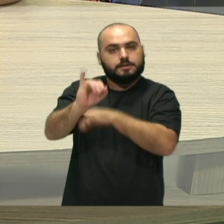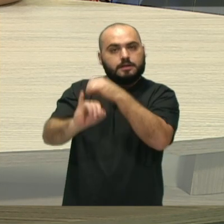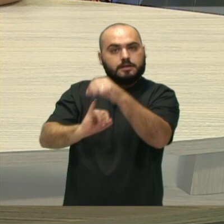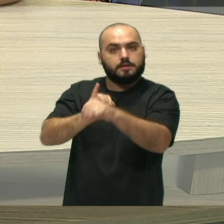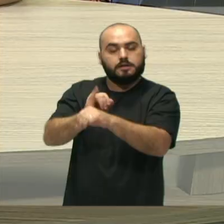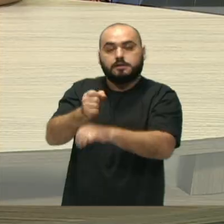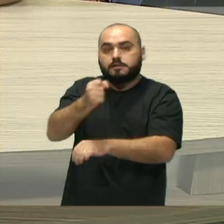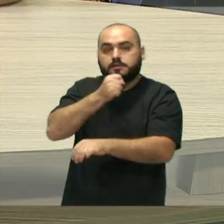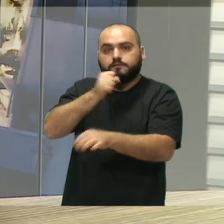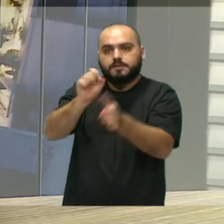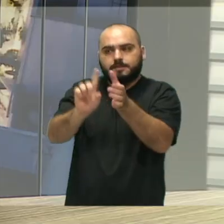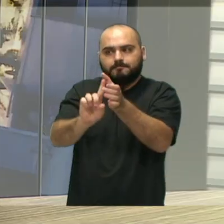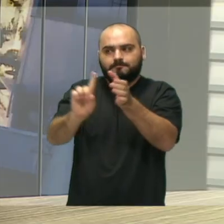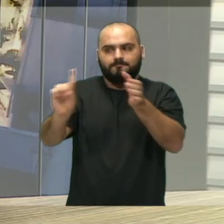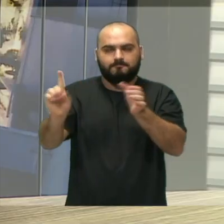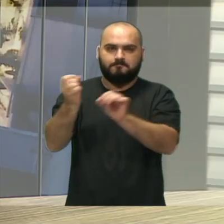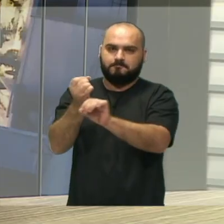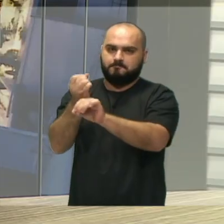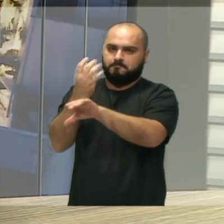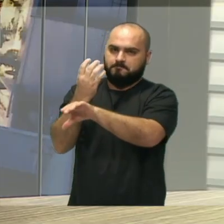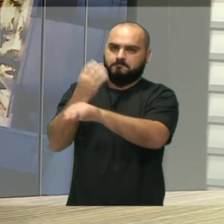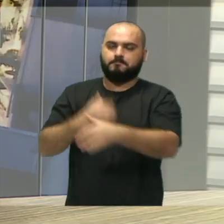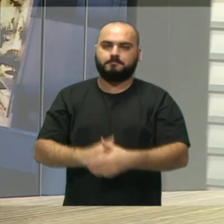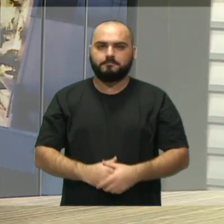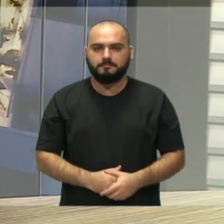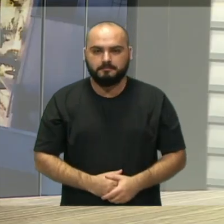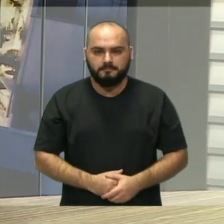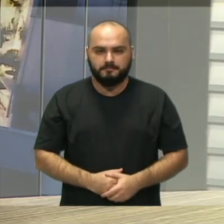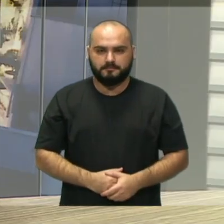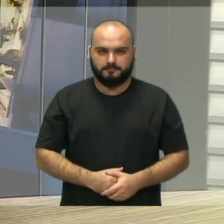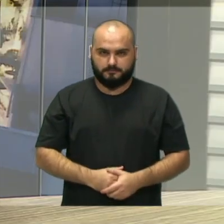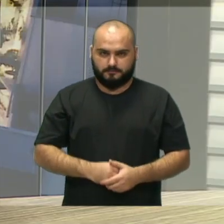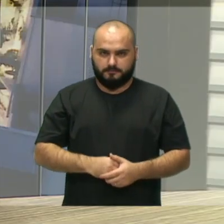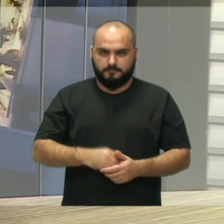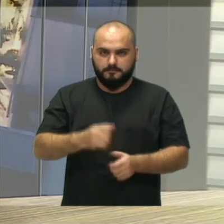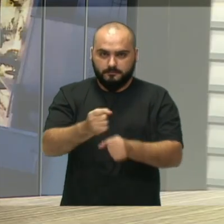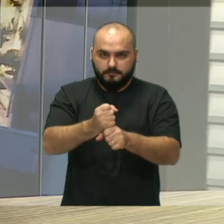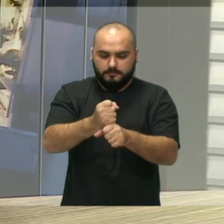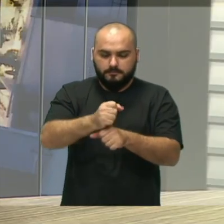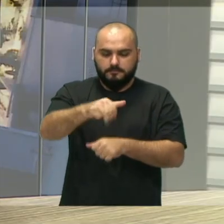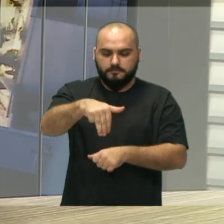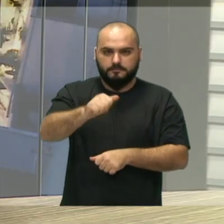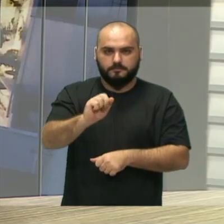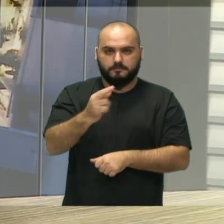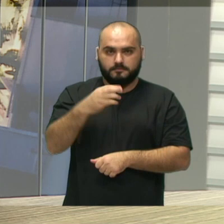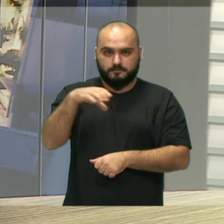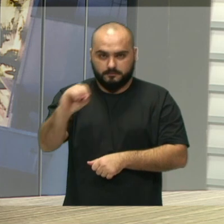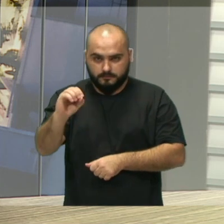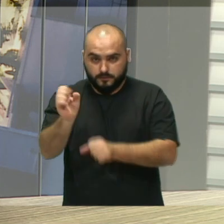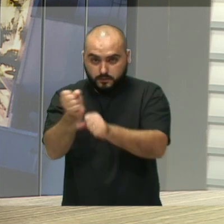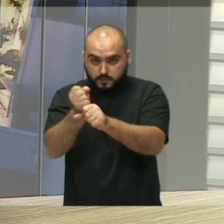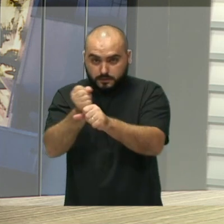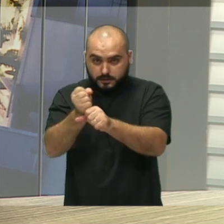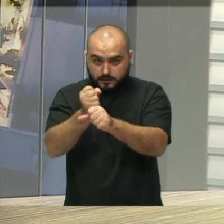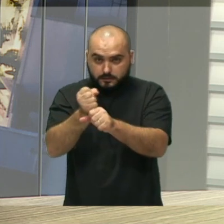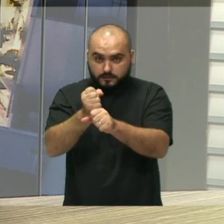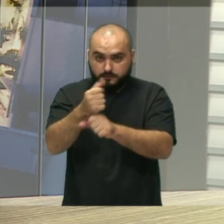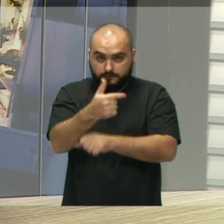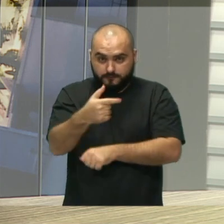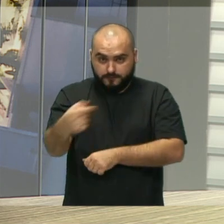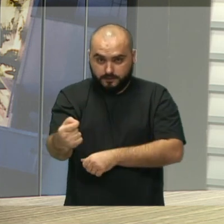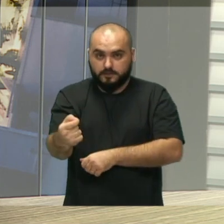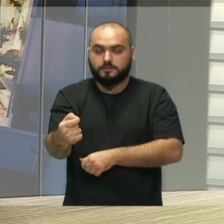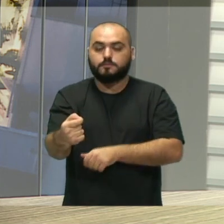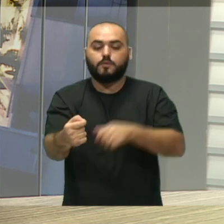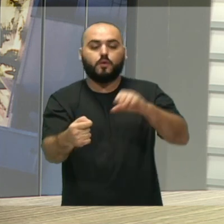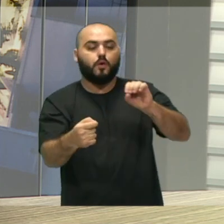de forma remota. Desde março de 2020, quando a Organização Mundial de Saúde declarou oficialmente